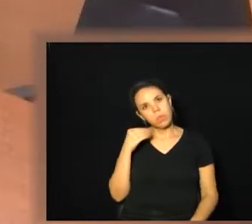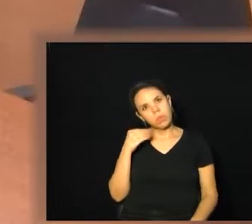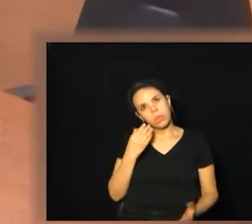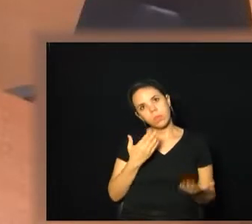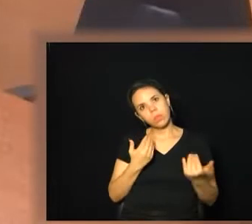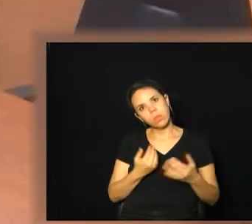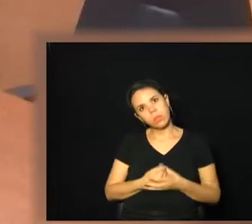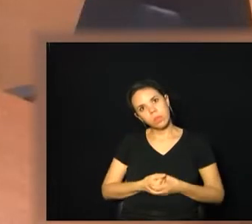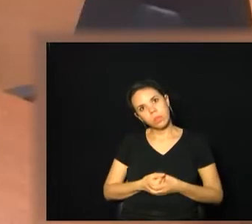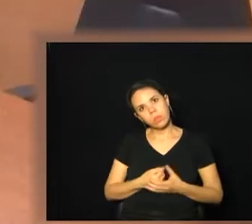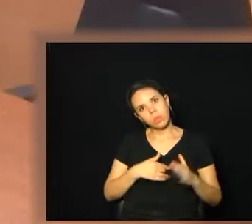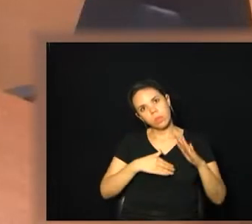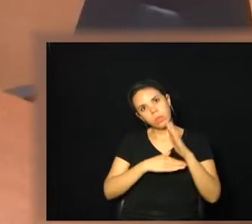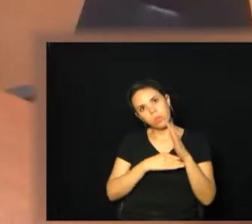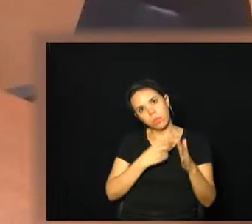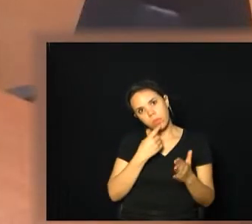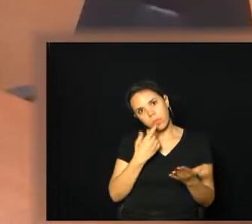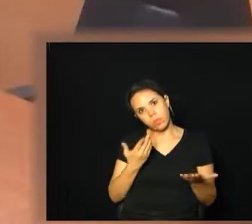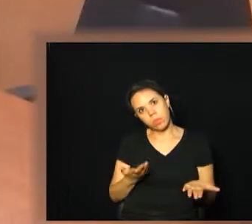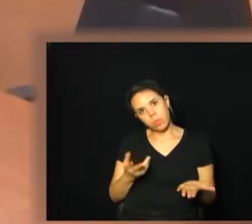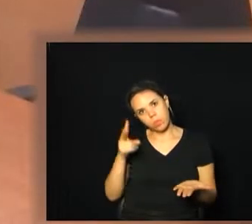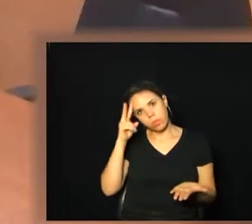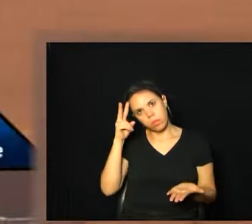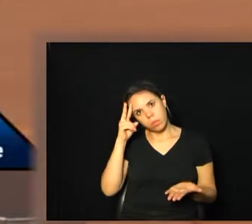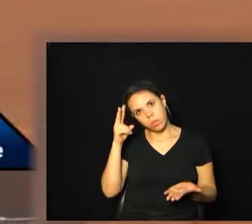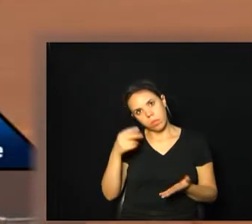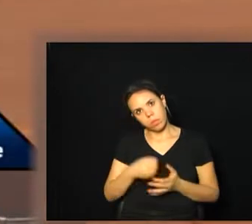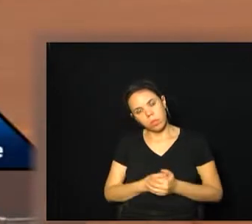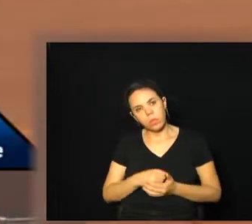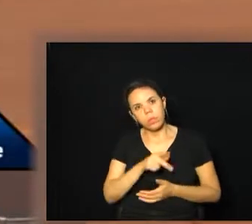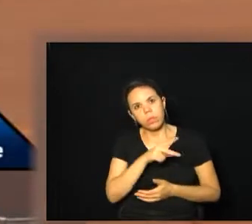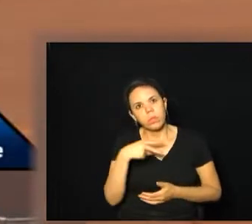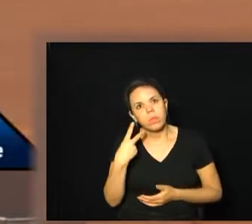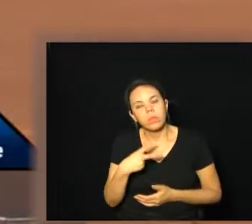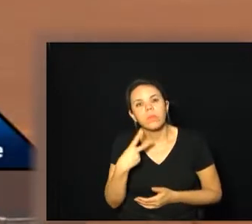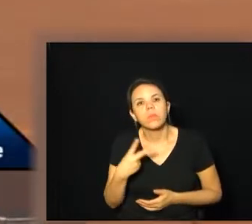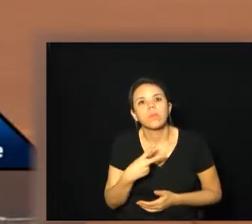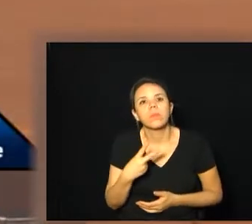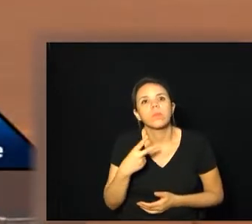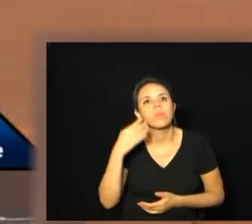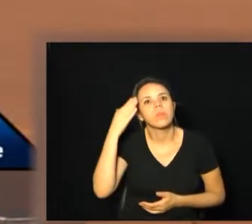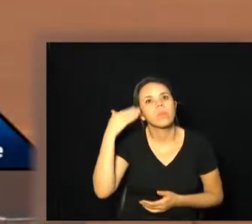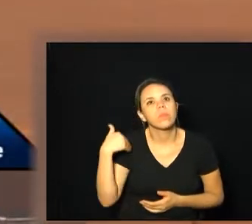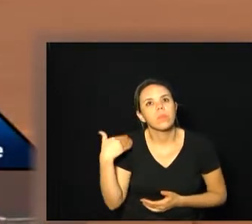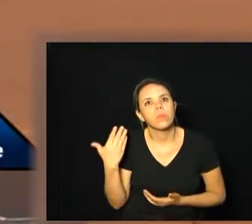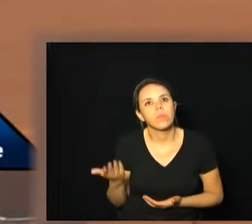da Juventude na Câmara de Campinas nesta segunda-feira. Presidido pela vereadora Débora